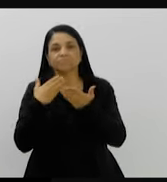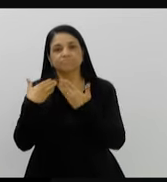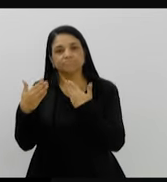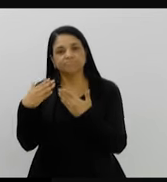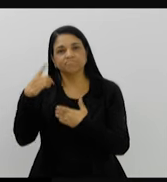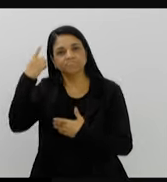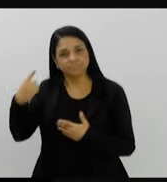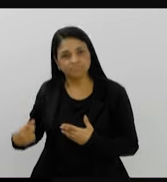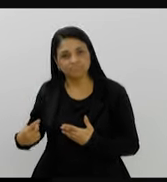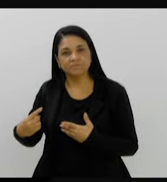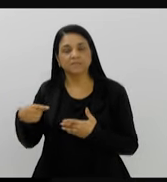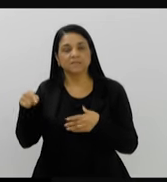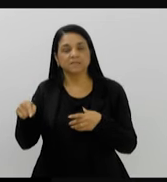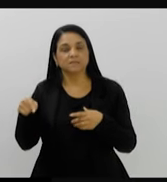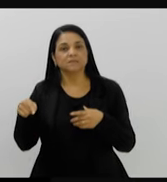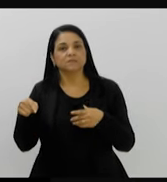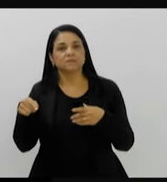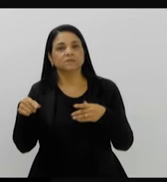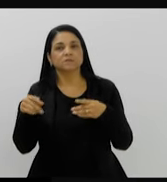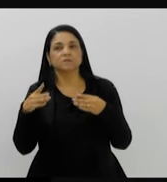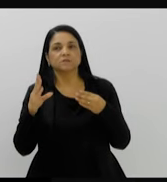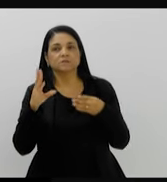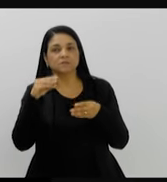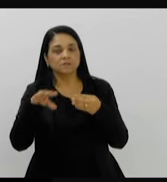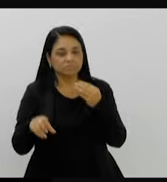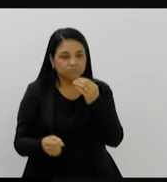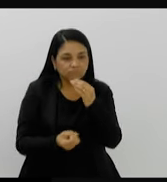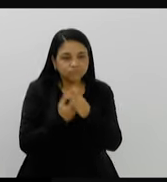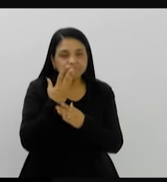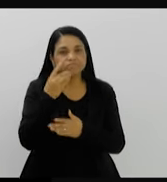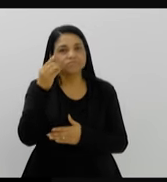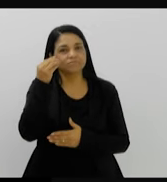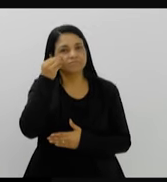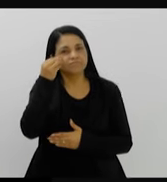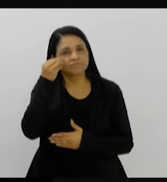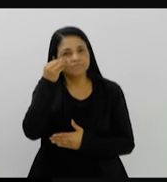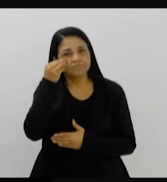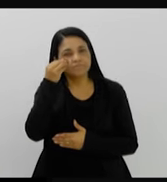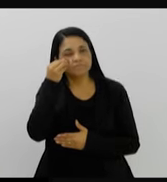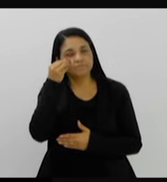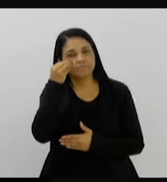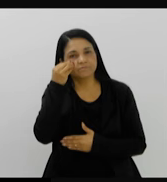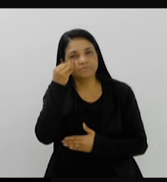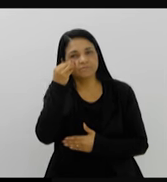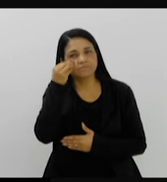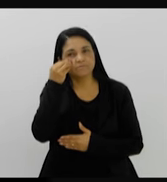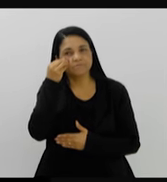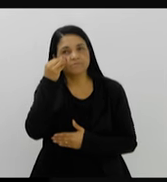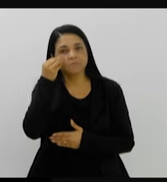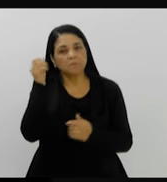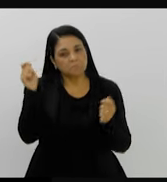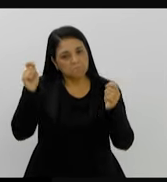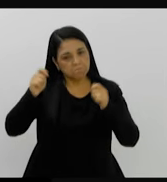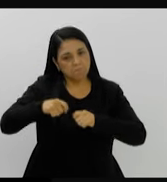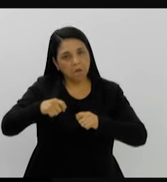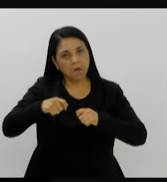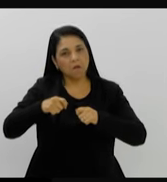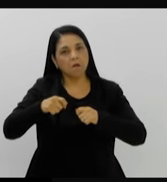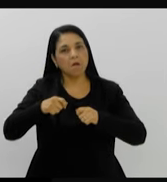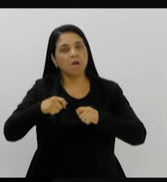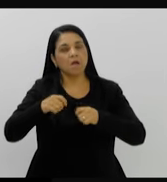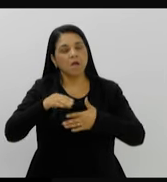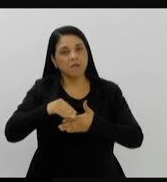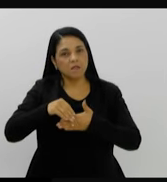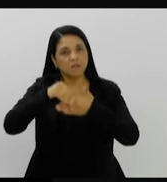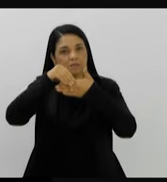do escopo do projeto que tenta criar a a possibilidade né de que lideranças